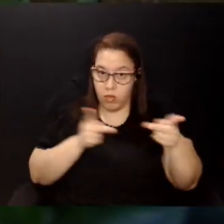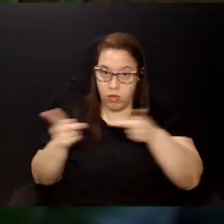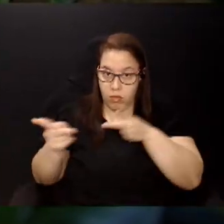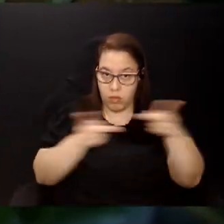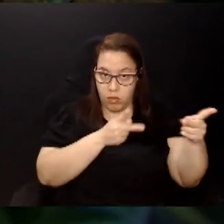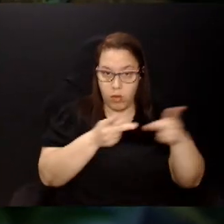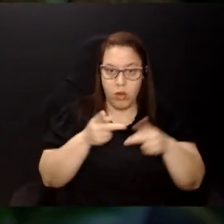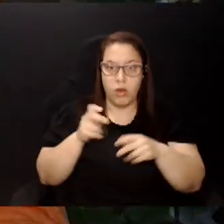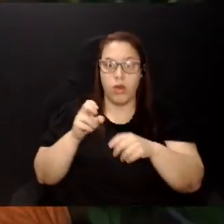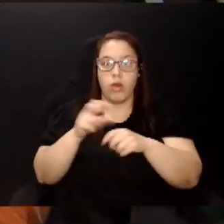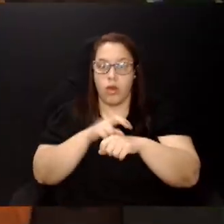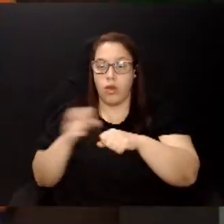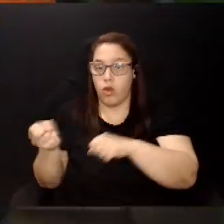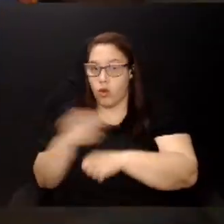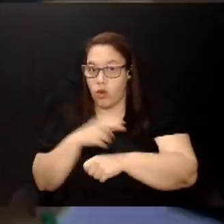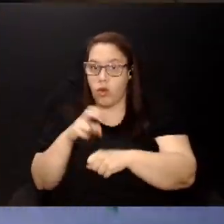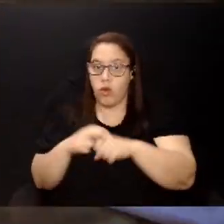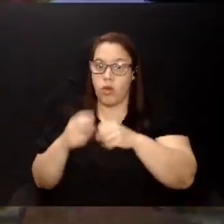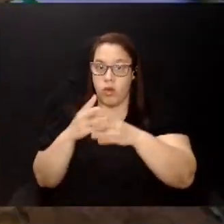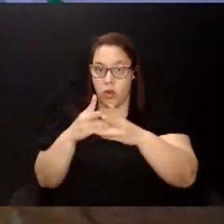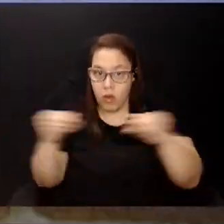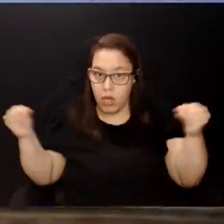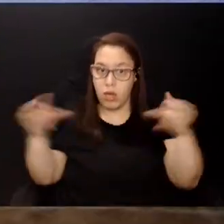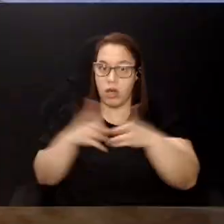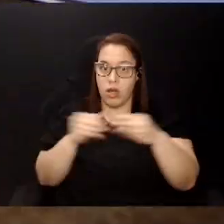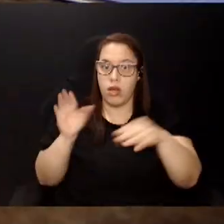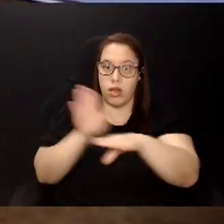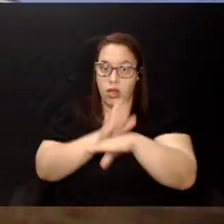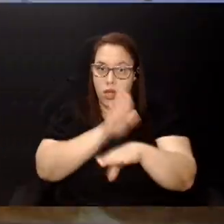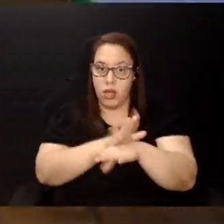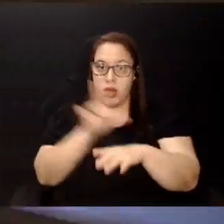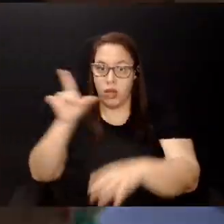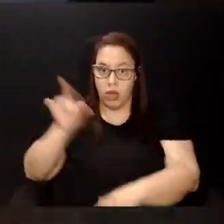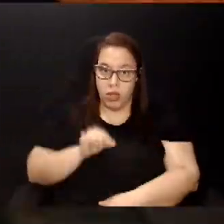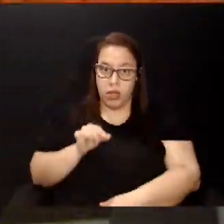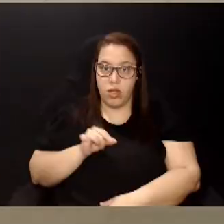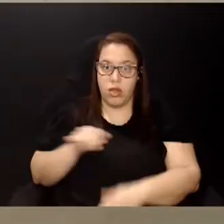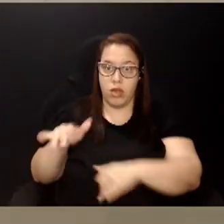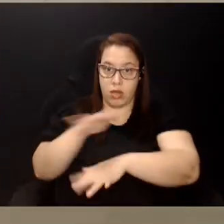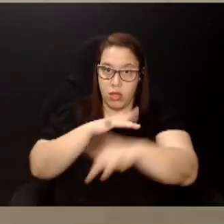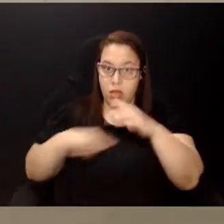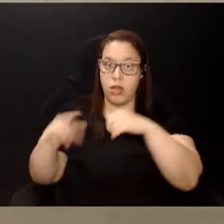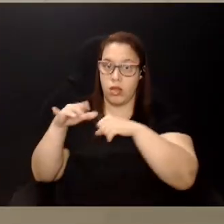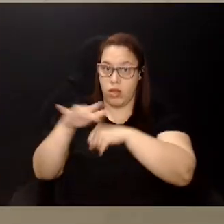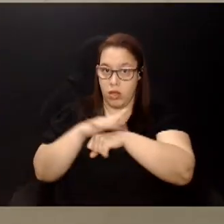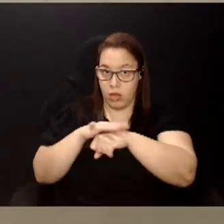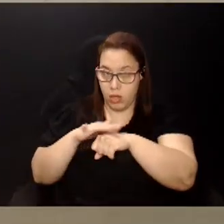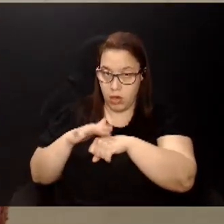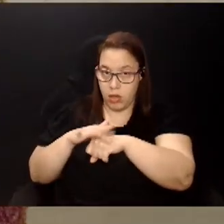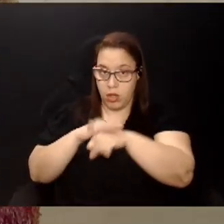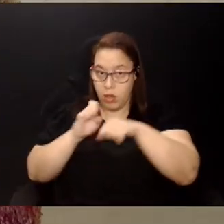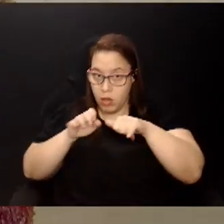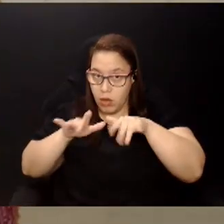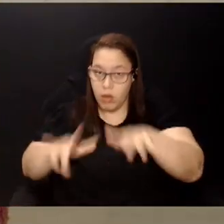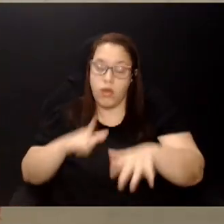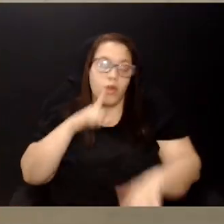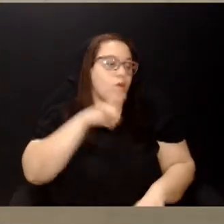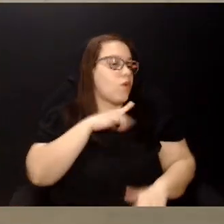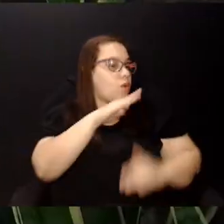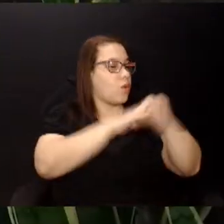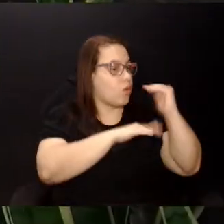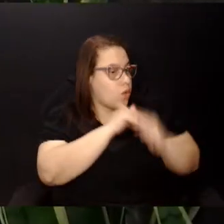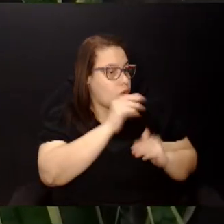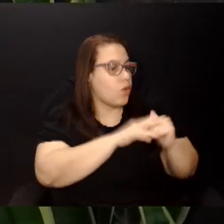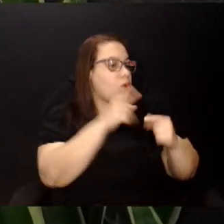de criadouros e eliminam os focos, ajudando a reduzir a circulação da doença. Quando a gente realiza esse tipo de ação, é